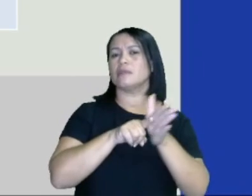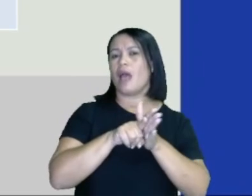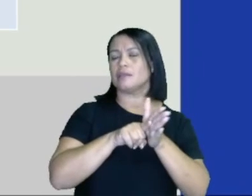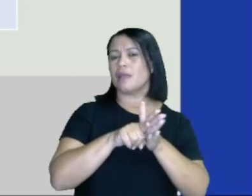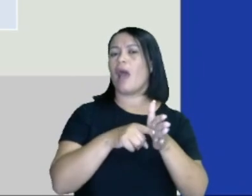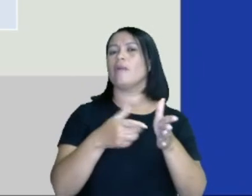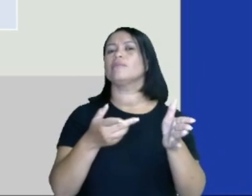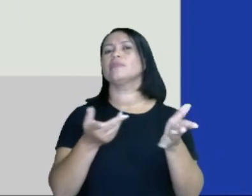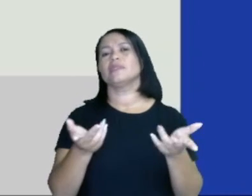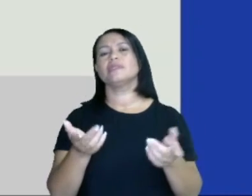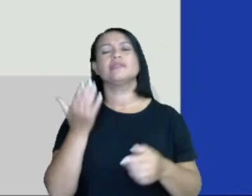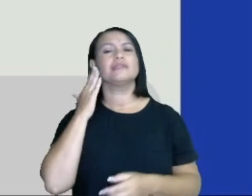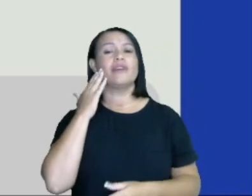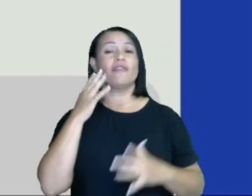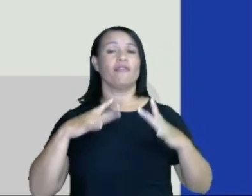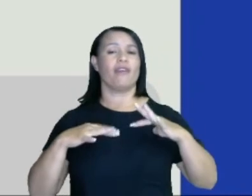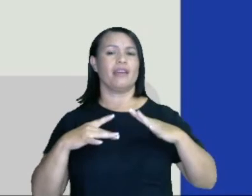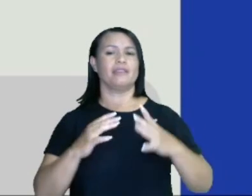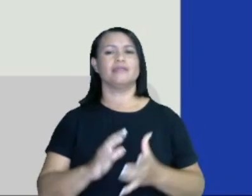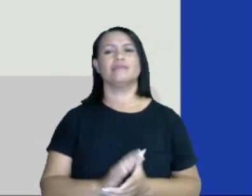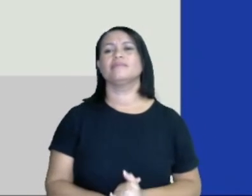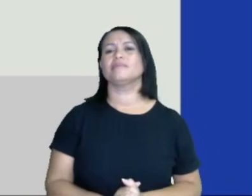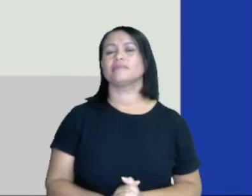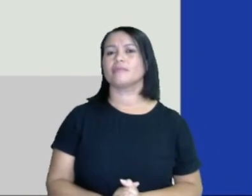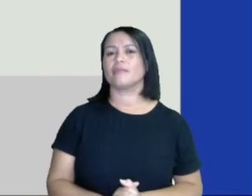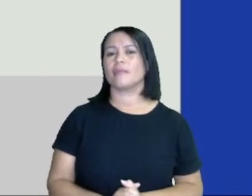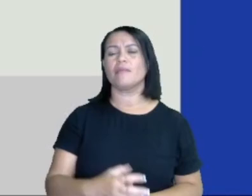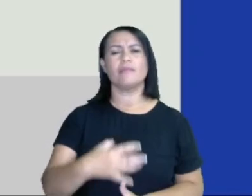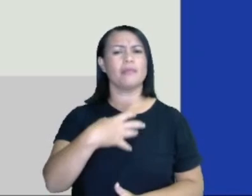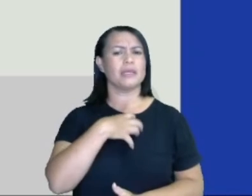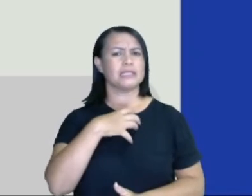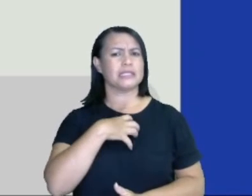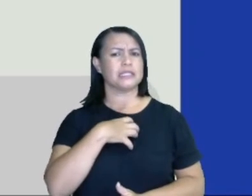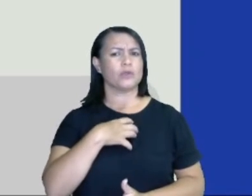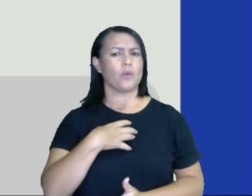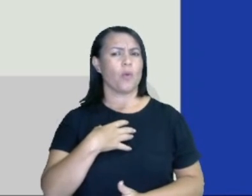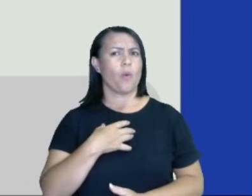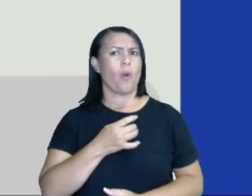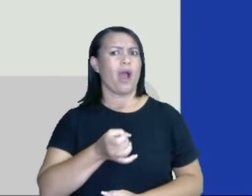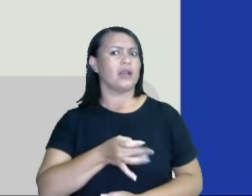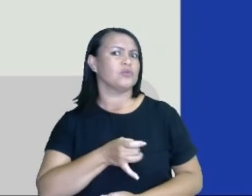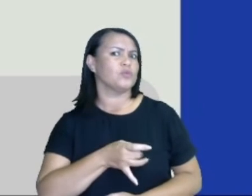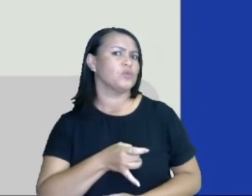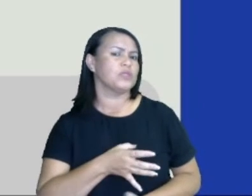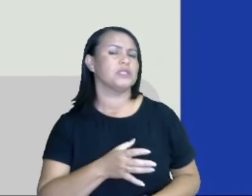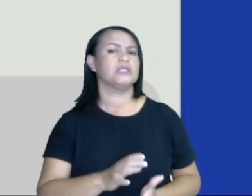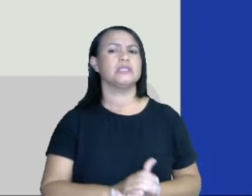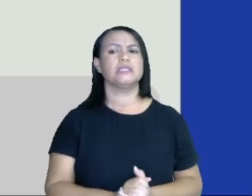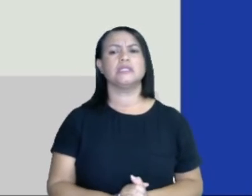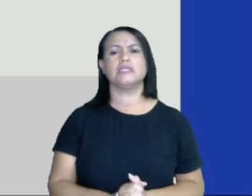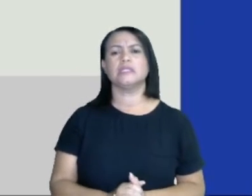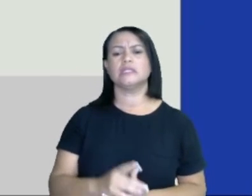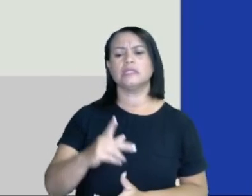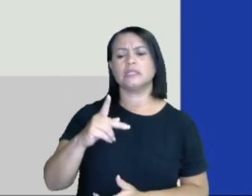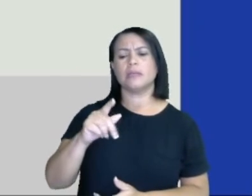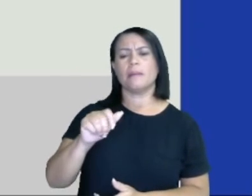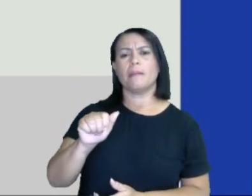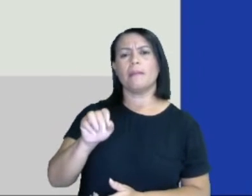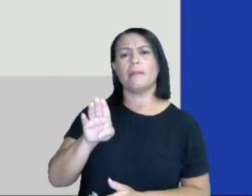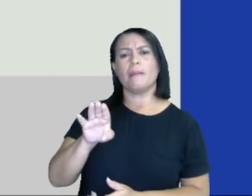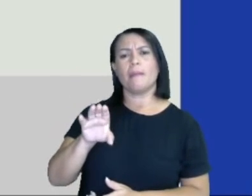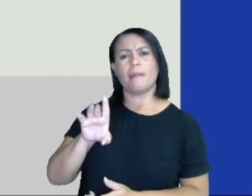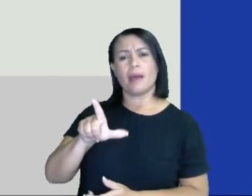férias, vacaciones. Me siento asustado. Pablo se siente